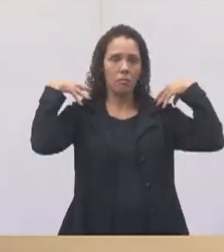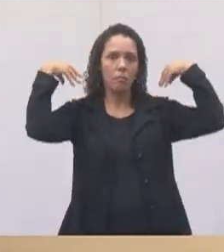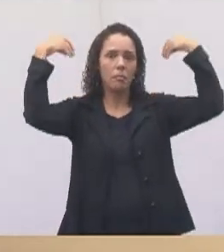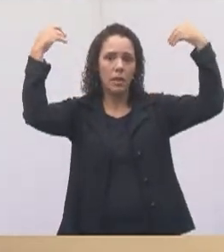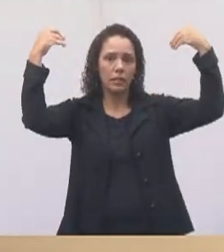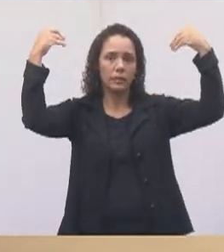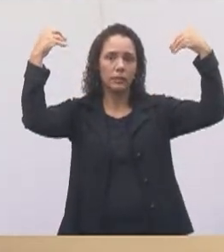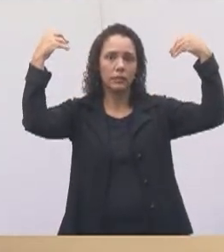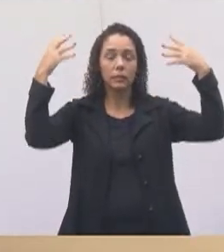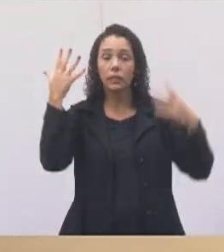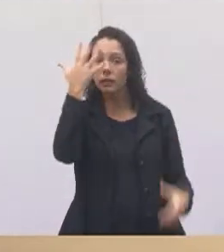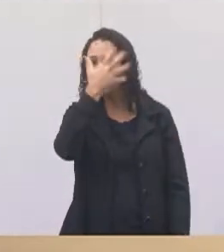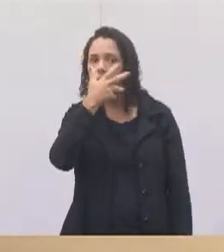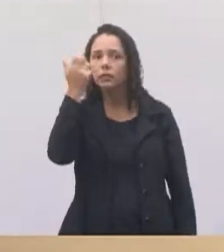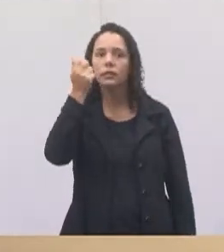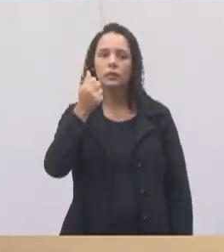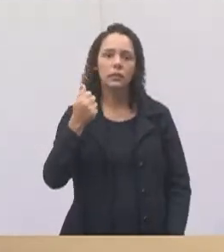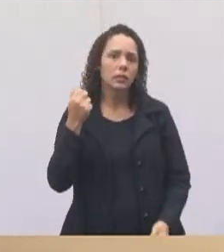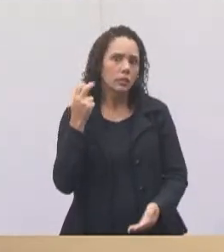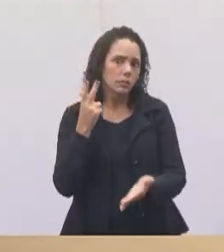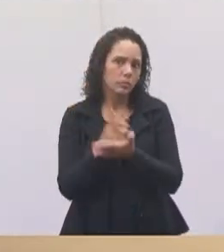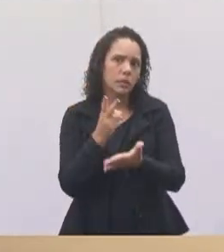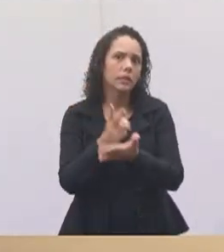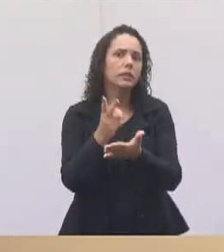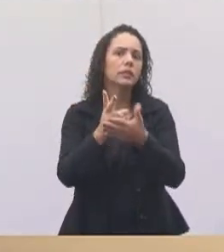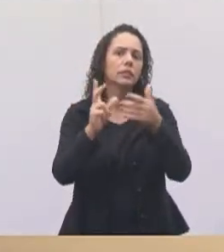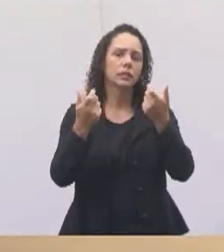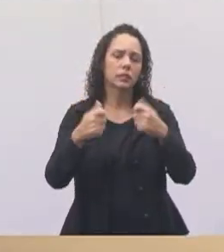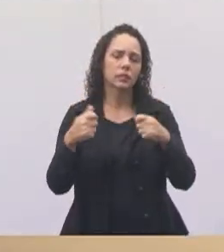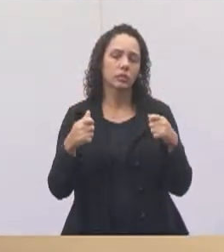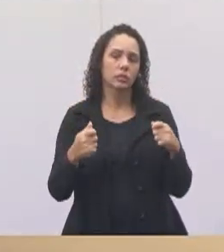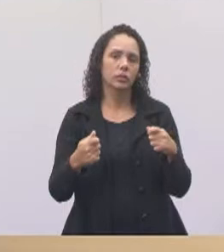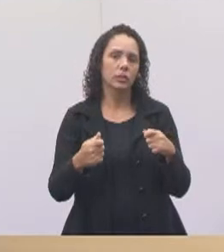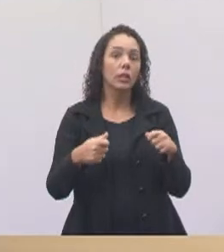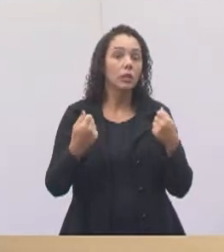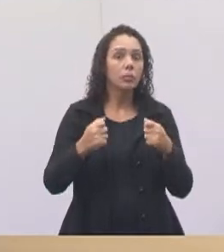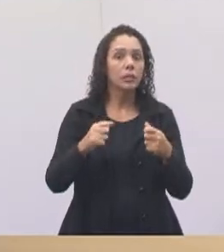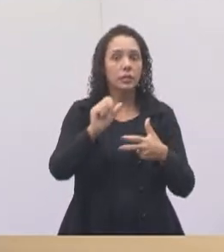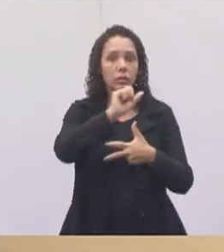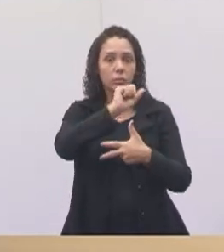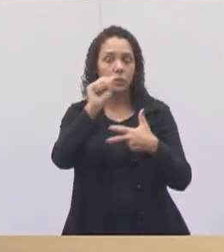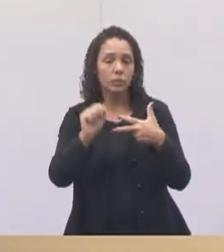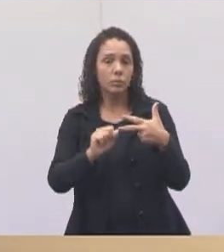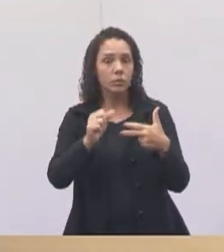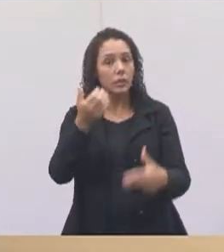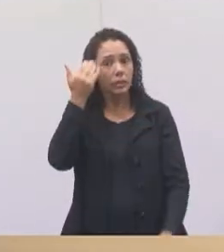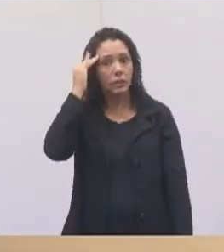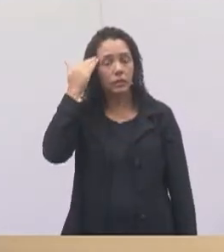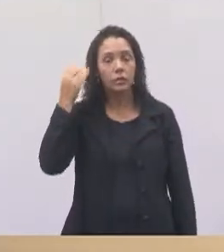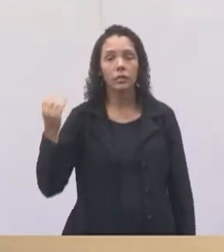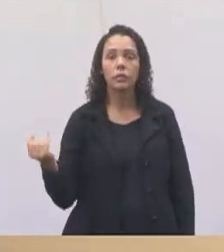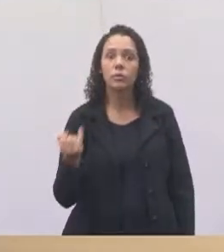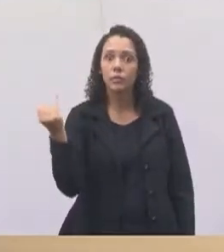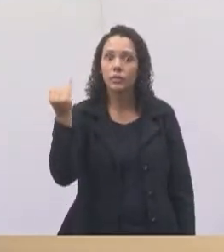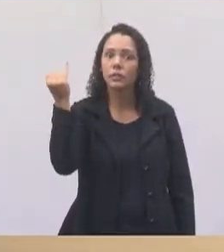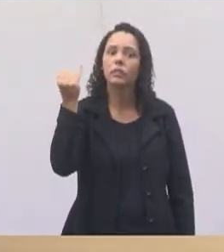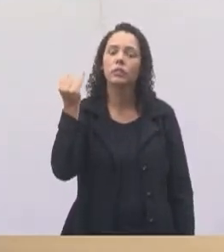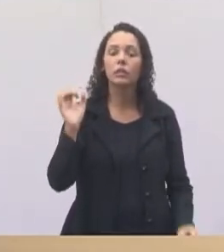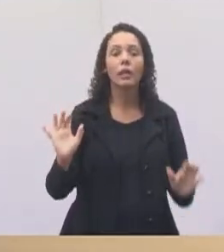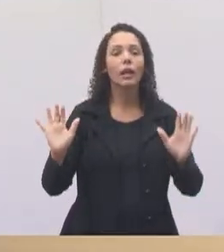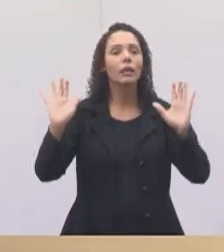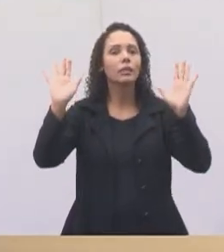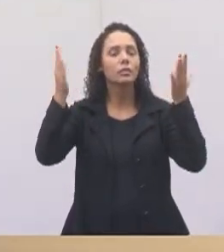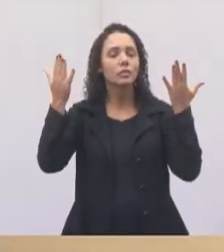ano aumentar, e tem que ser divulgado ao poder público a importância que é a festa da matriz. As festas